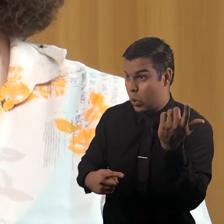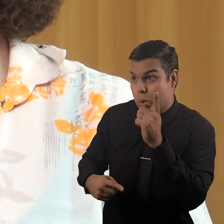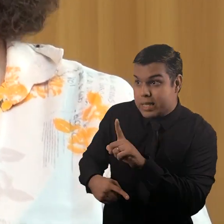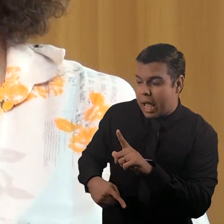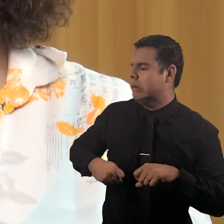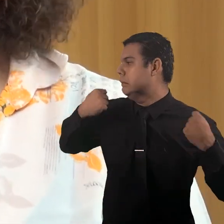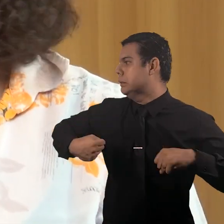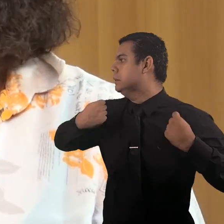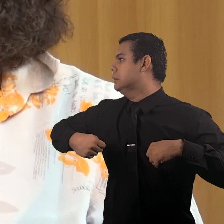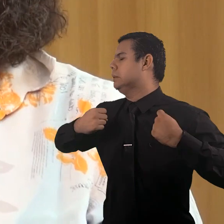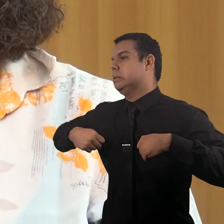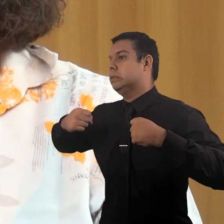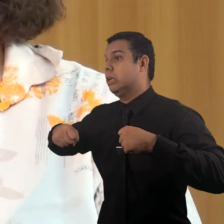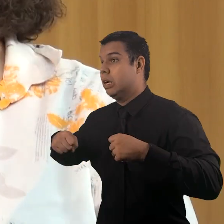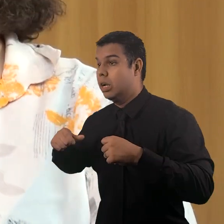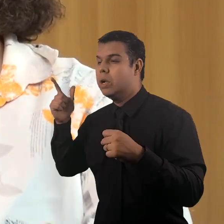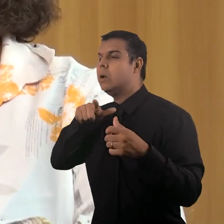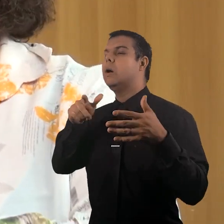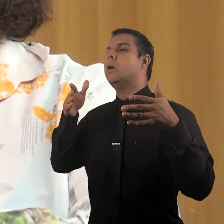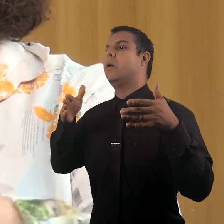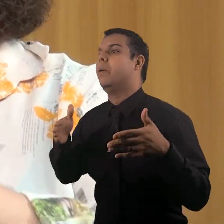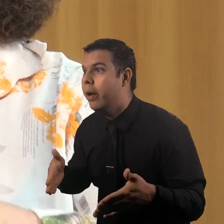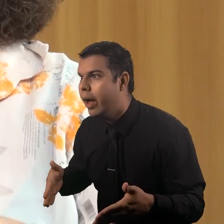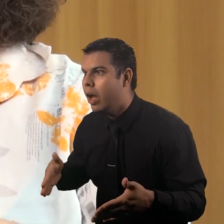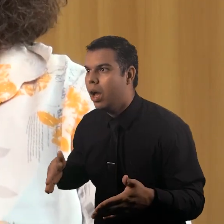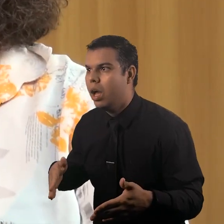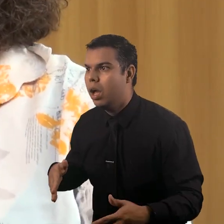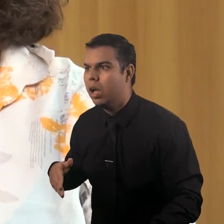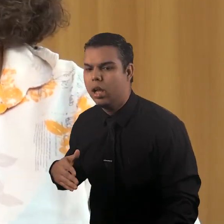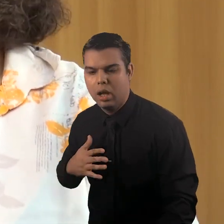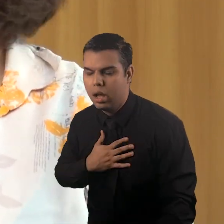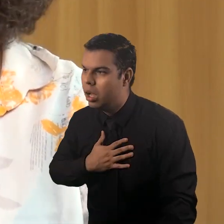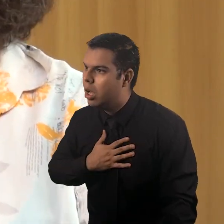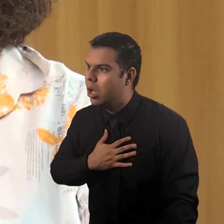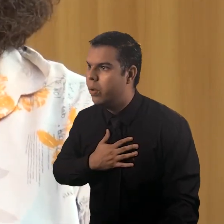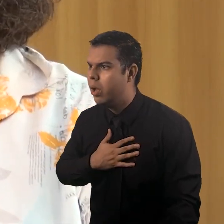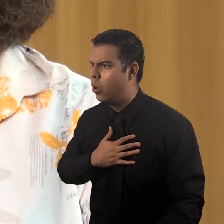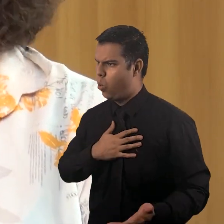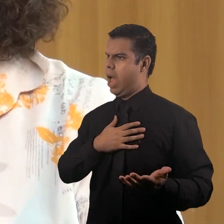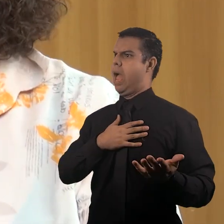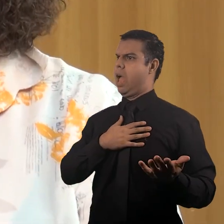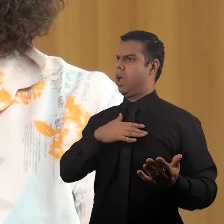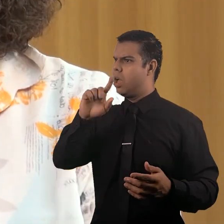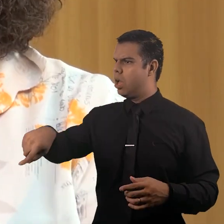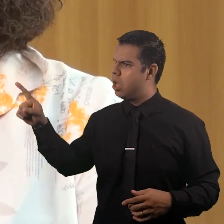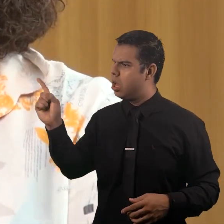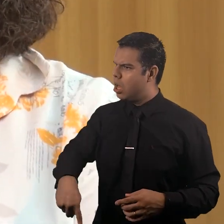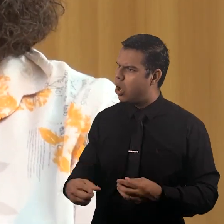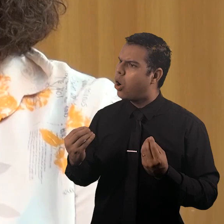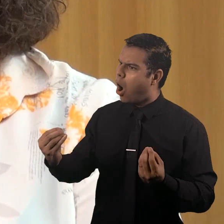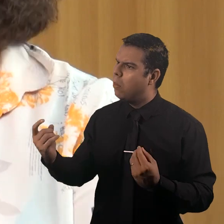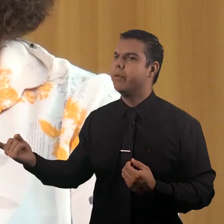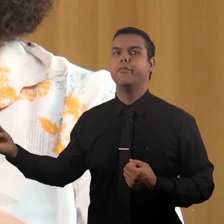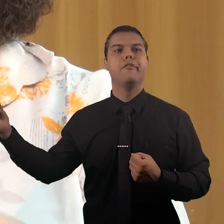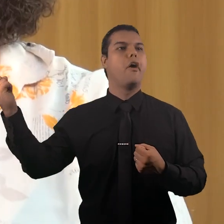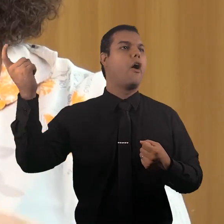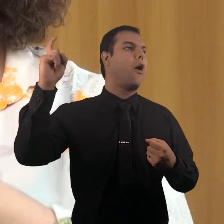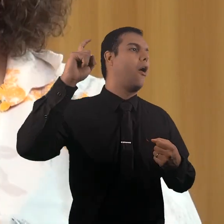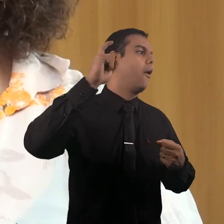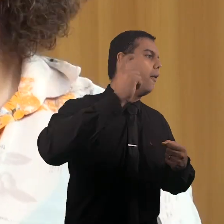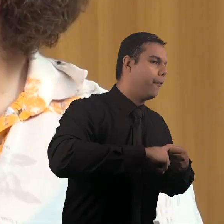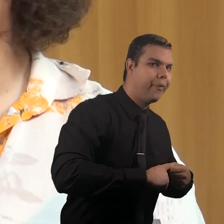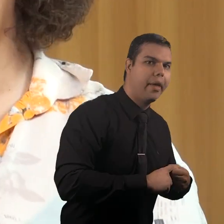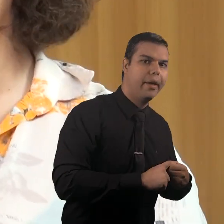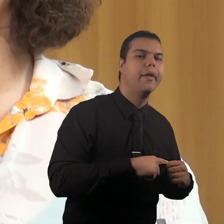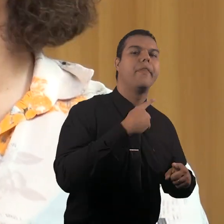quando ele consegue, ele tem que sair correndo, aí muitas vezes, quando ele sai correndo, ele chega lá e a consulta foi desmarcada, aí ele volta